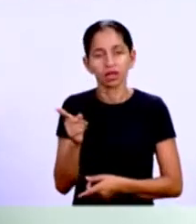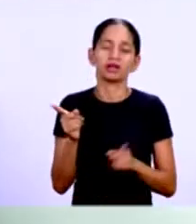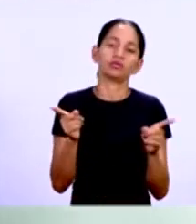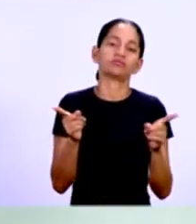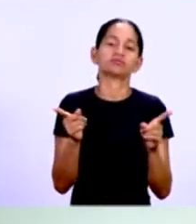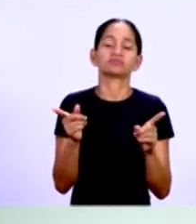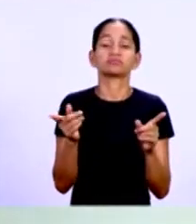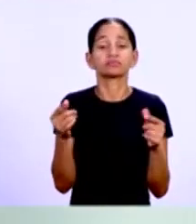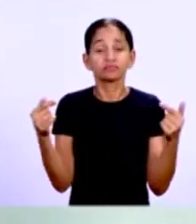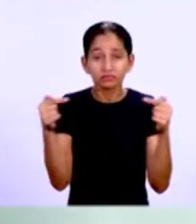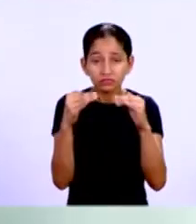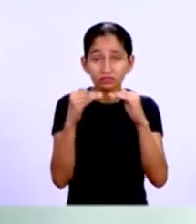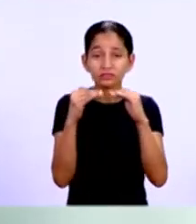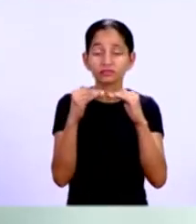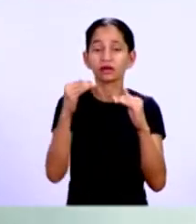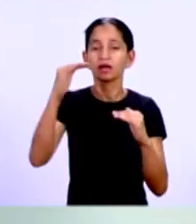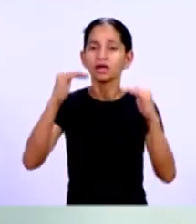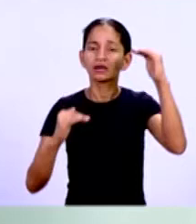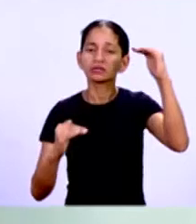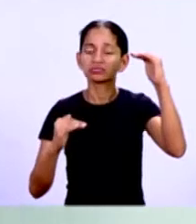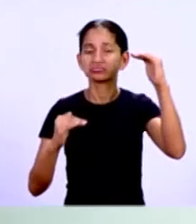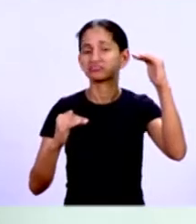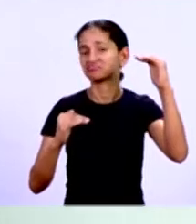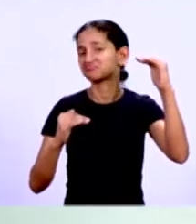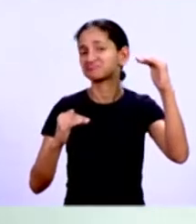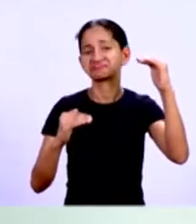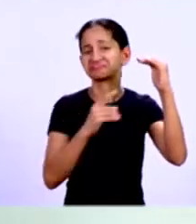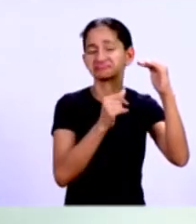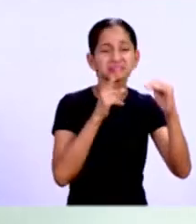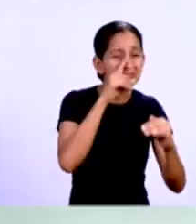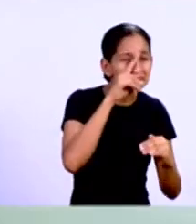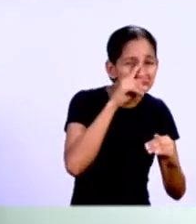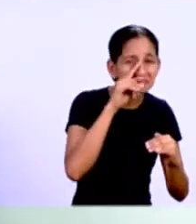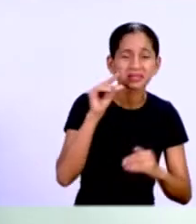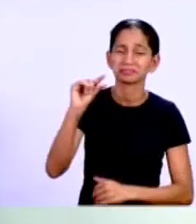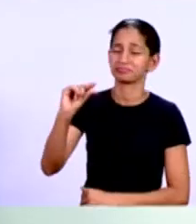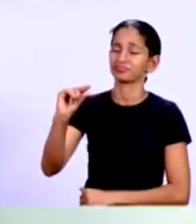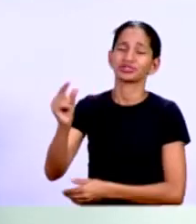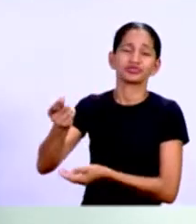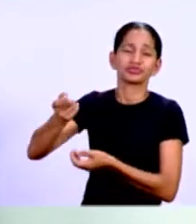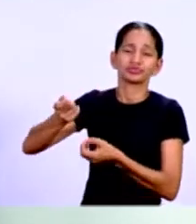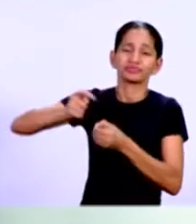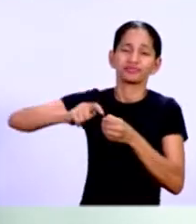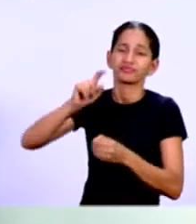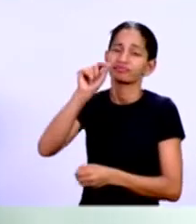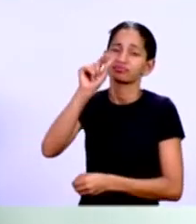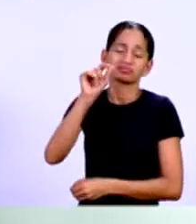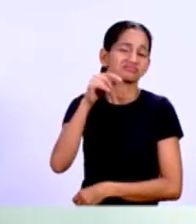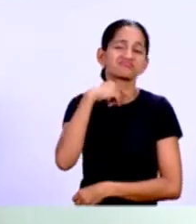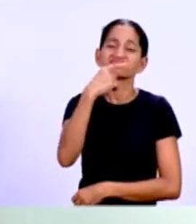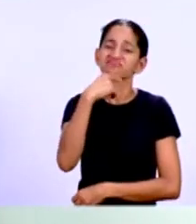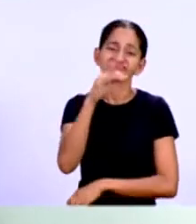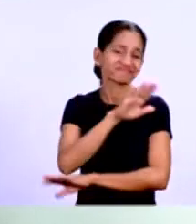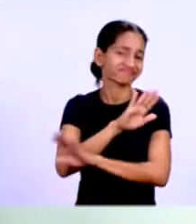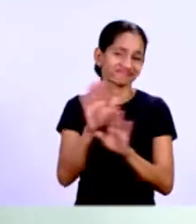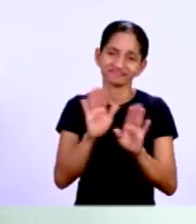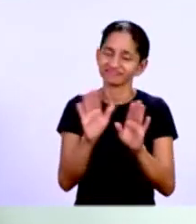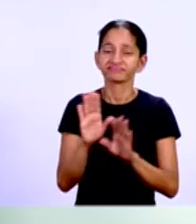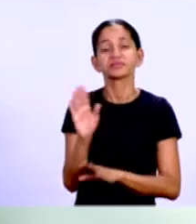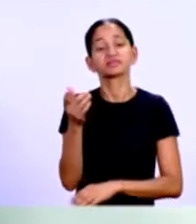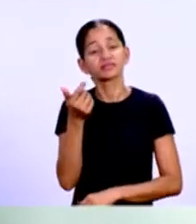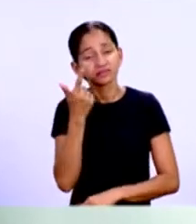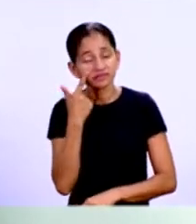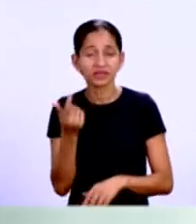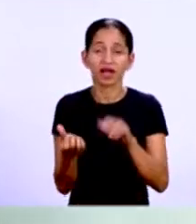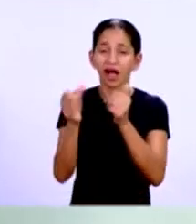negócio que tem risco alto e baixo retorno já é o que você totalmente ignora na sua análise financeira. Você vai analisar